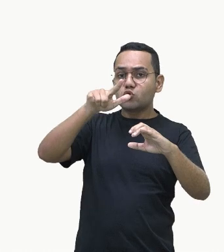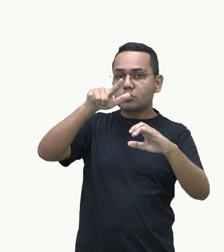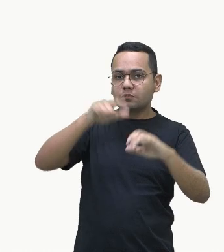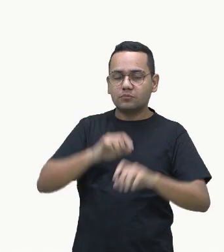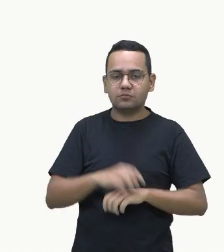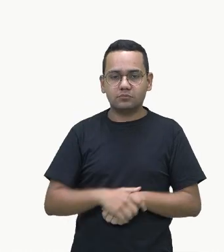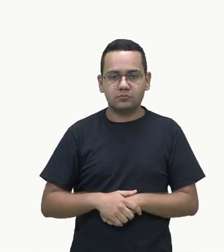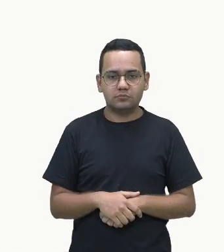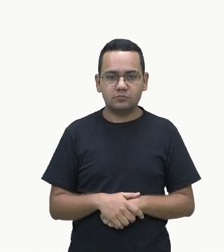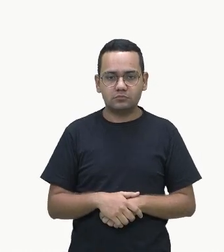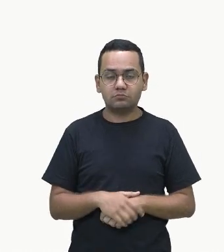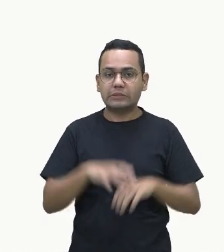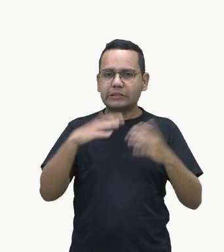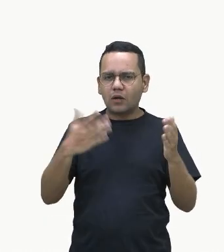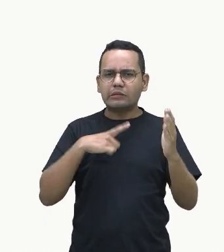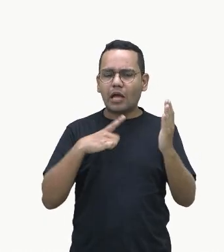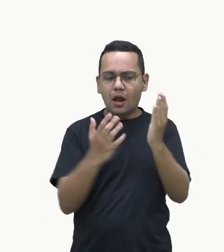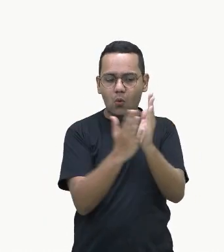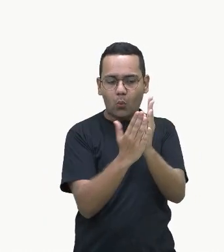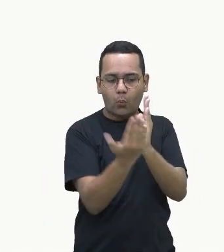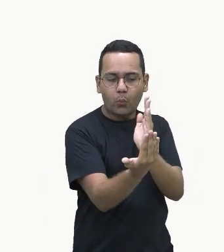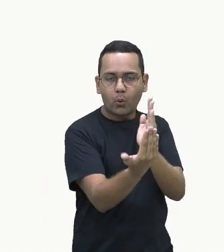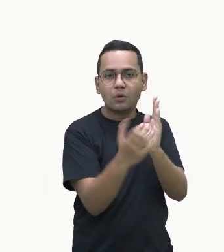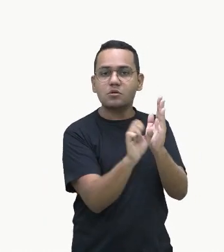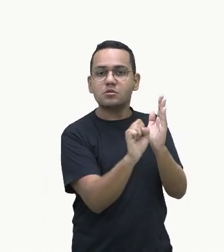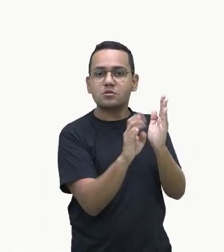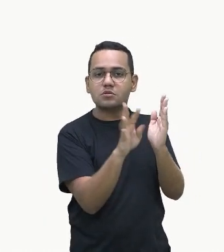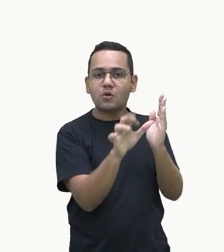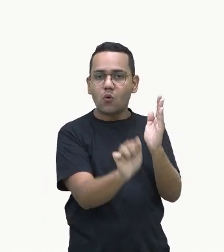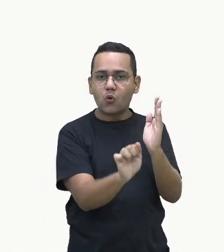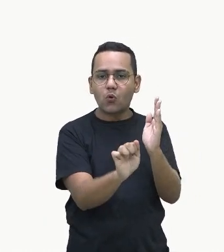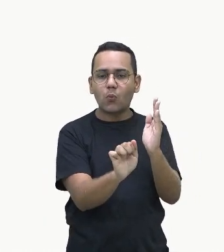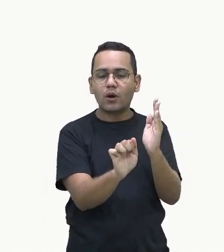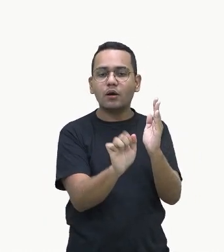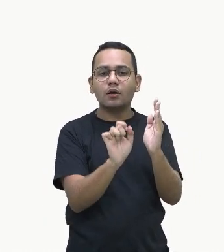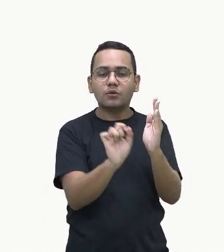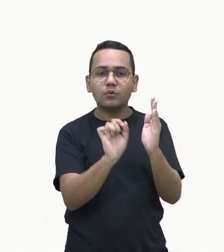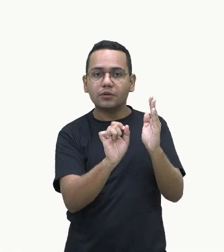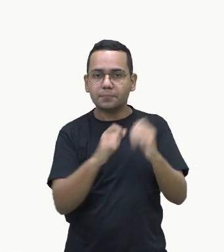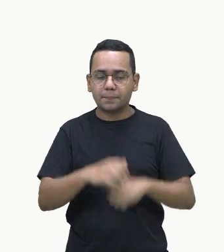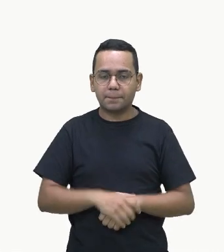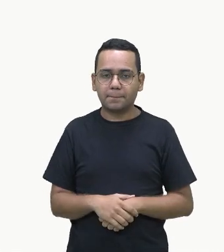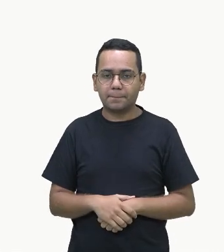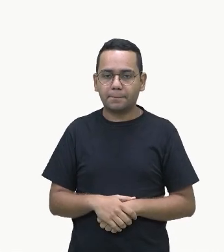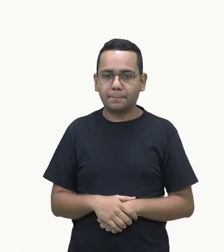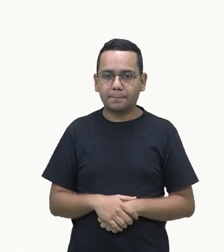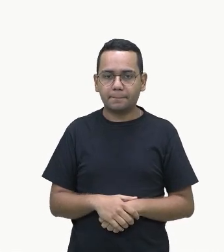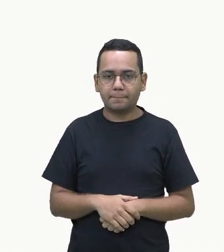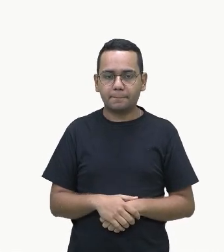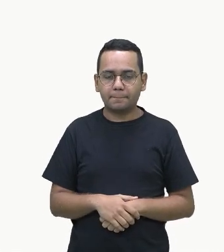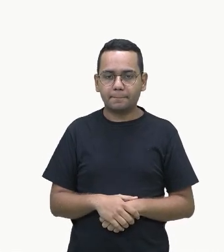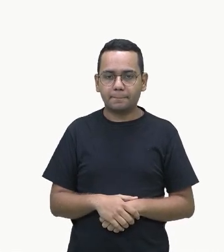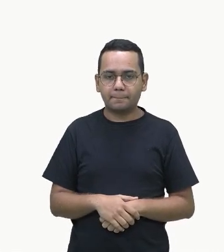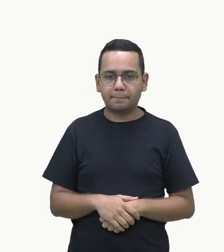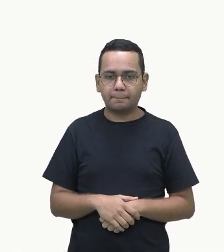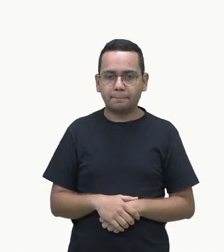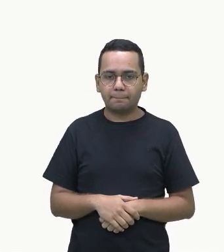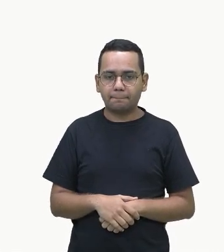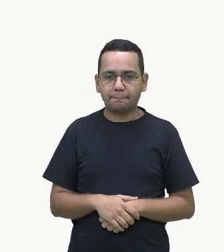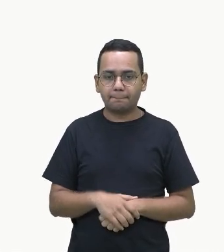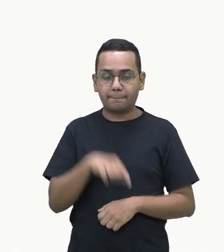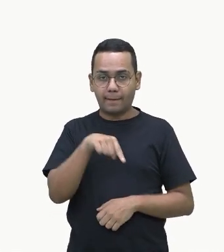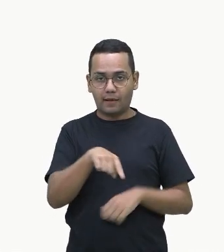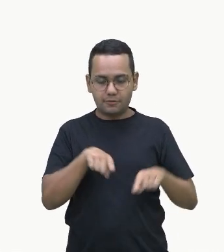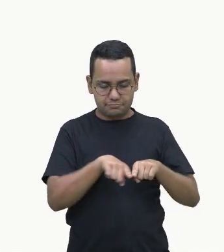A sombra desse cateto vai ser projetada onde? A sombra desse cateto C vai ser projetada aqui